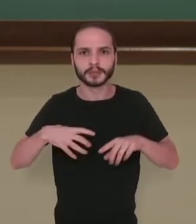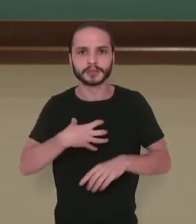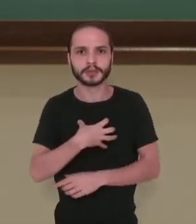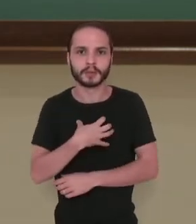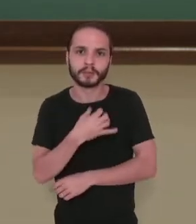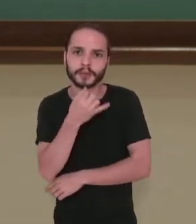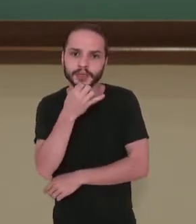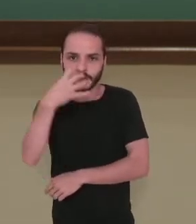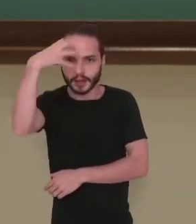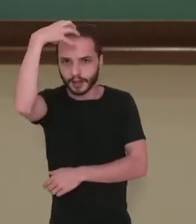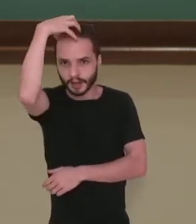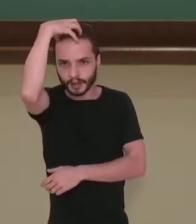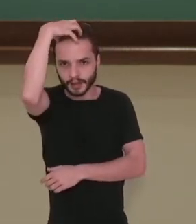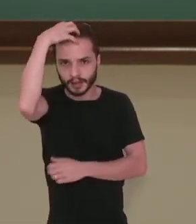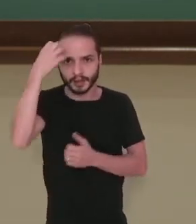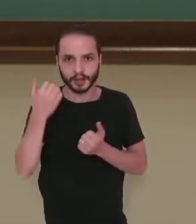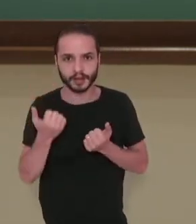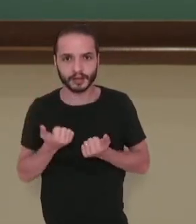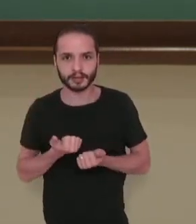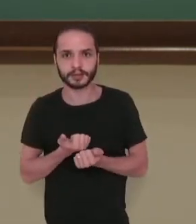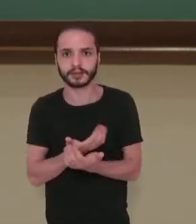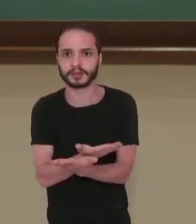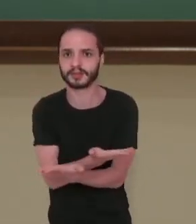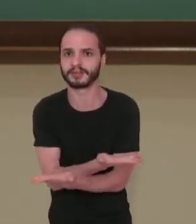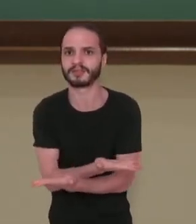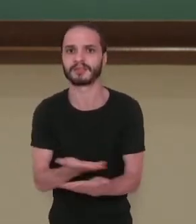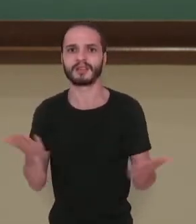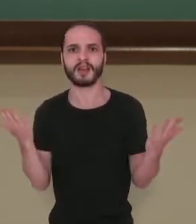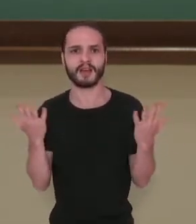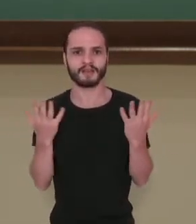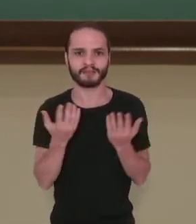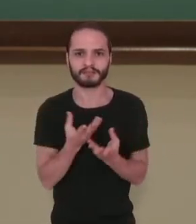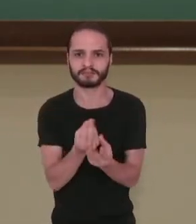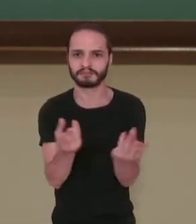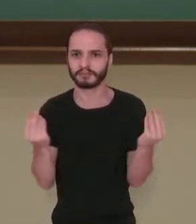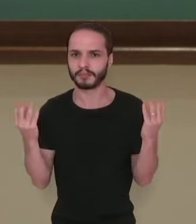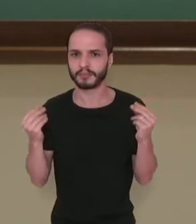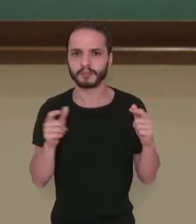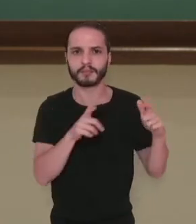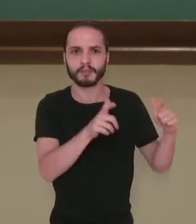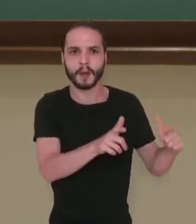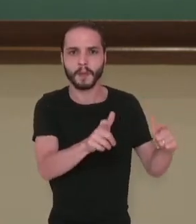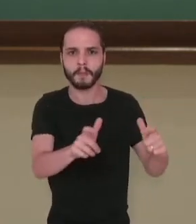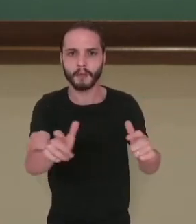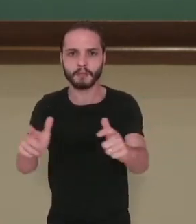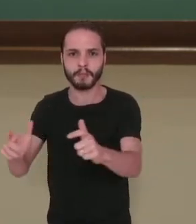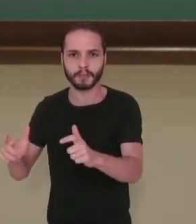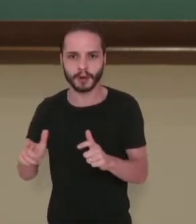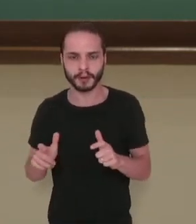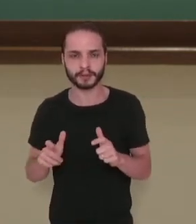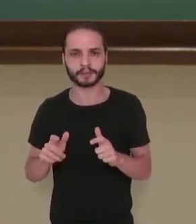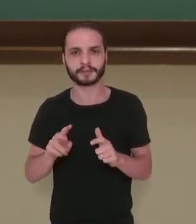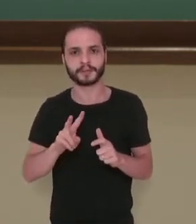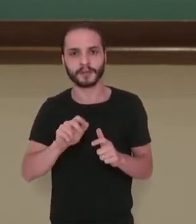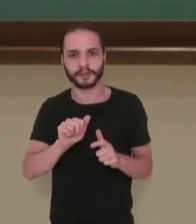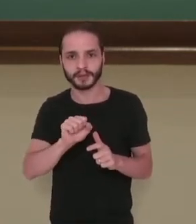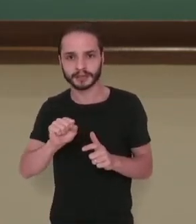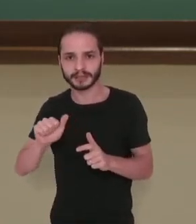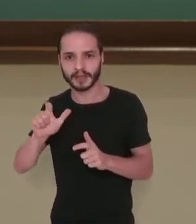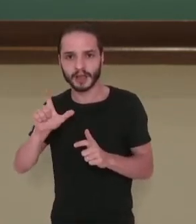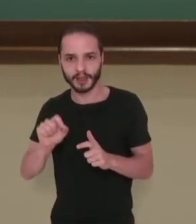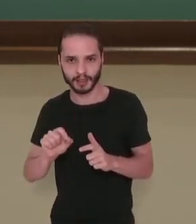o rei doava vários feudos, ele teria logo vários vassalos, e esses senhores